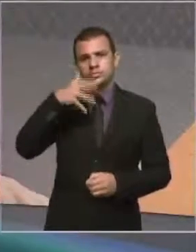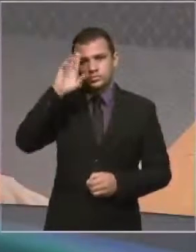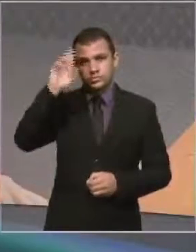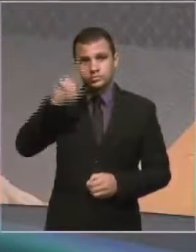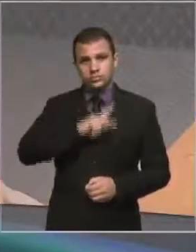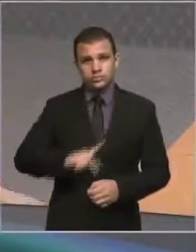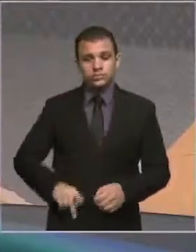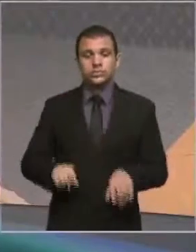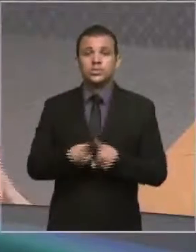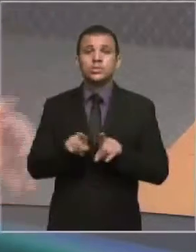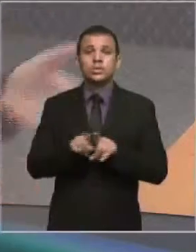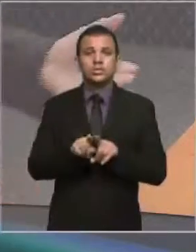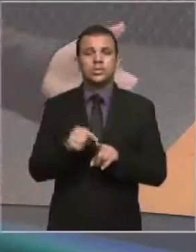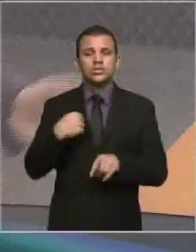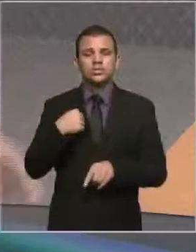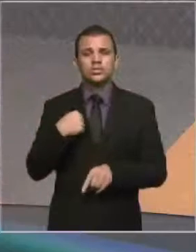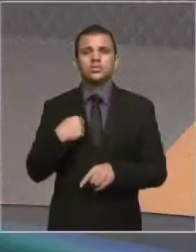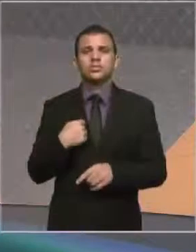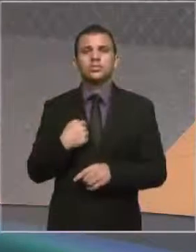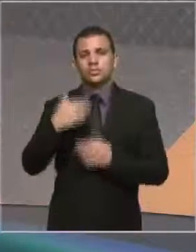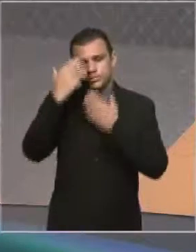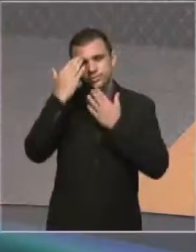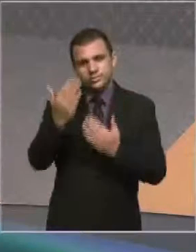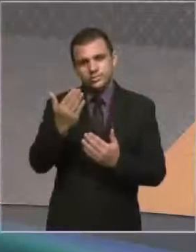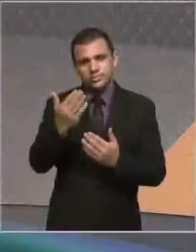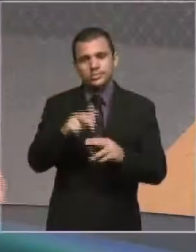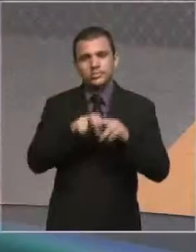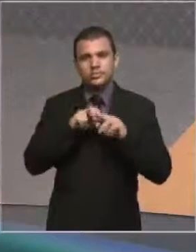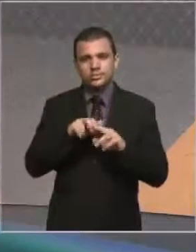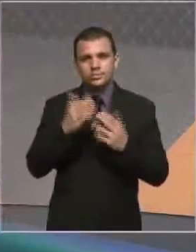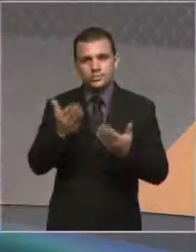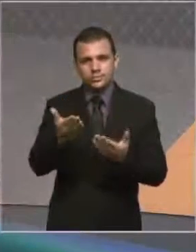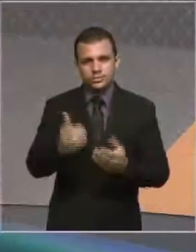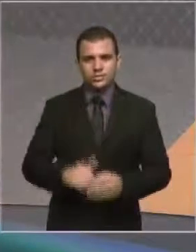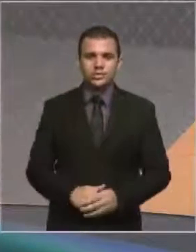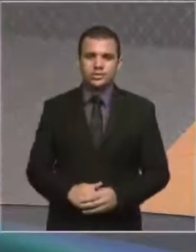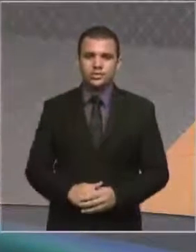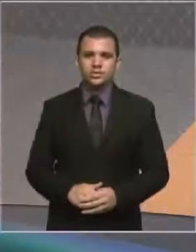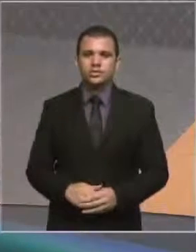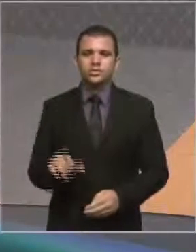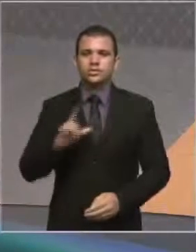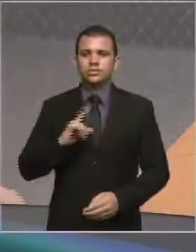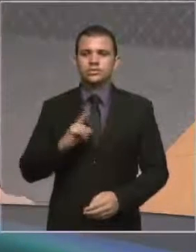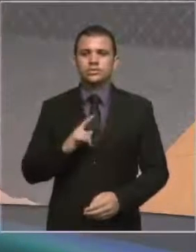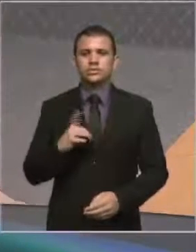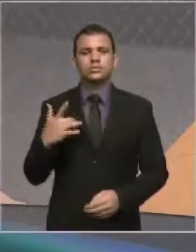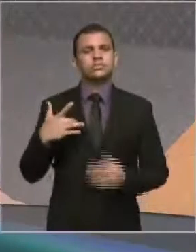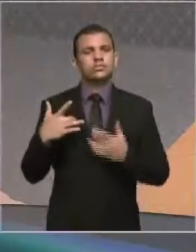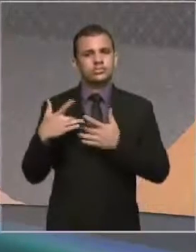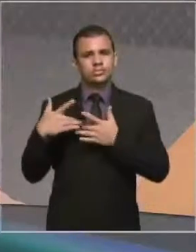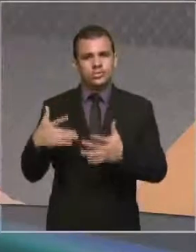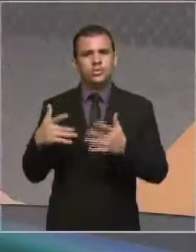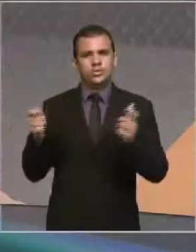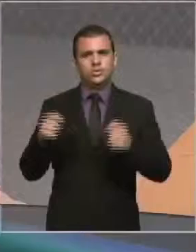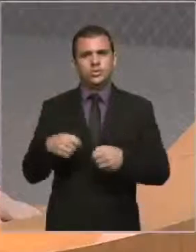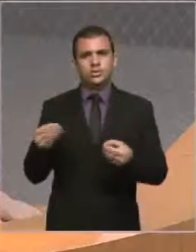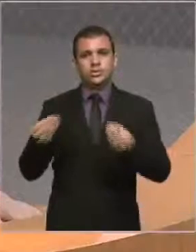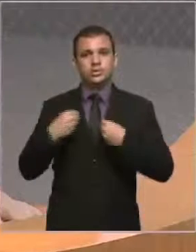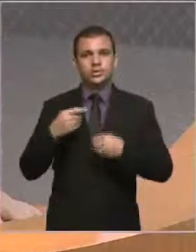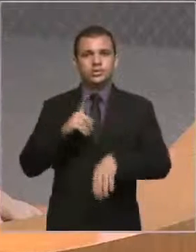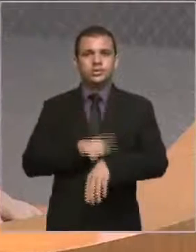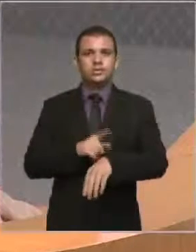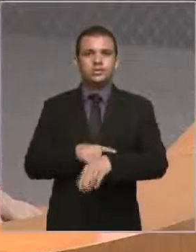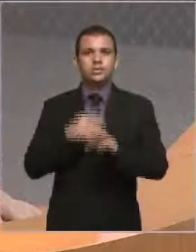E aí fiz questão e agradeço a sua boa vontade em nos ceder o tempo do grande